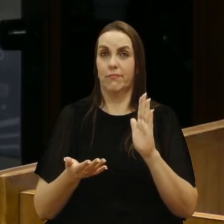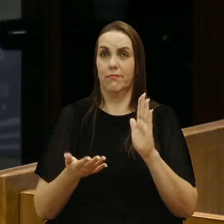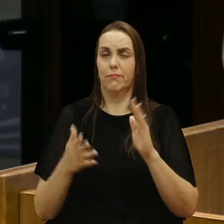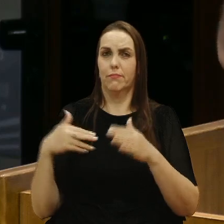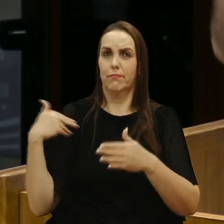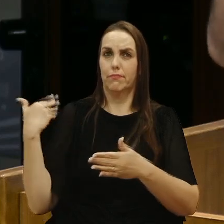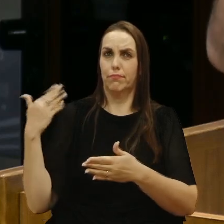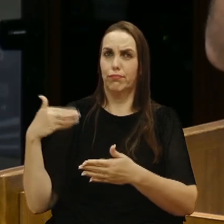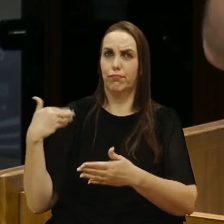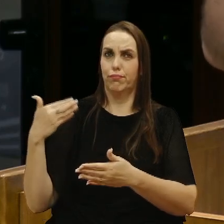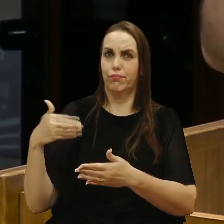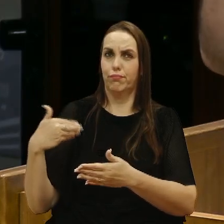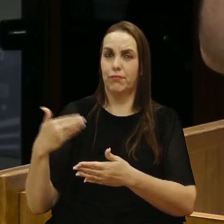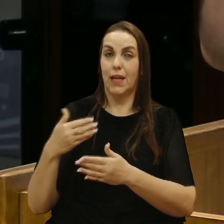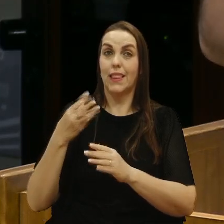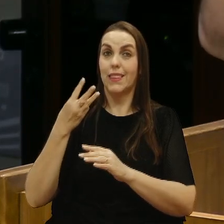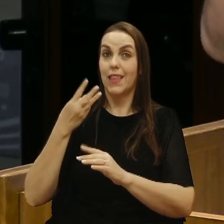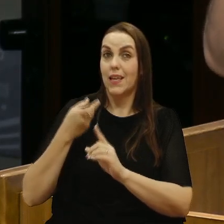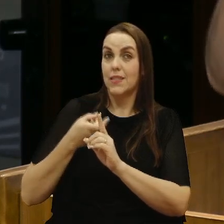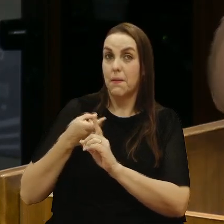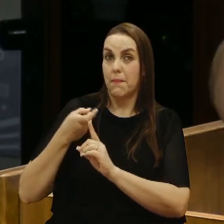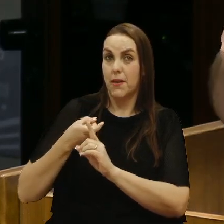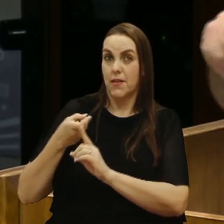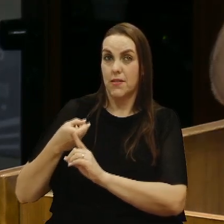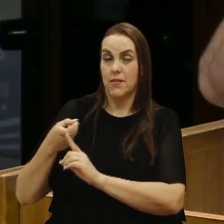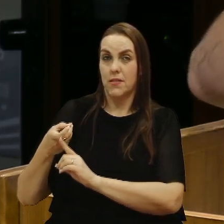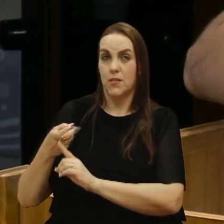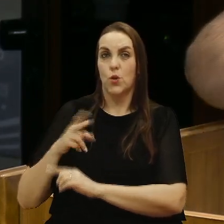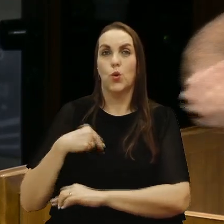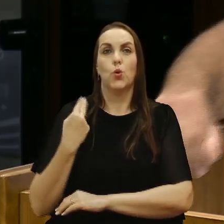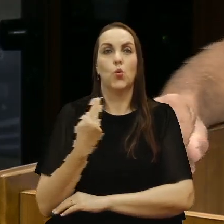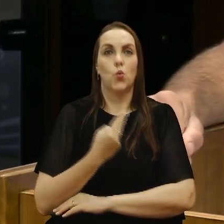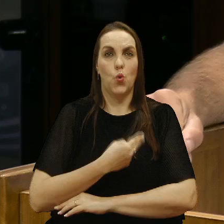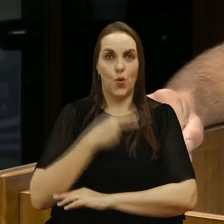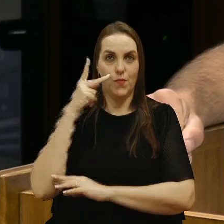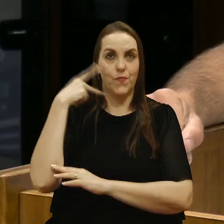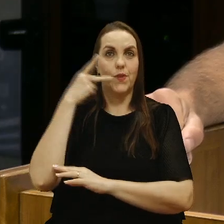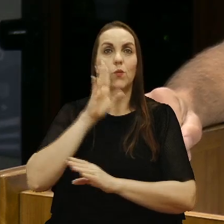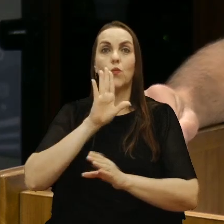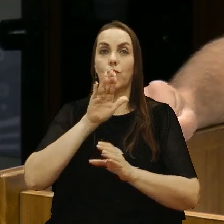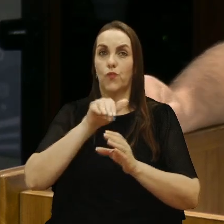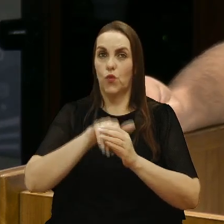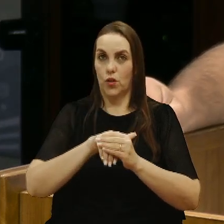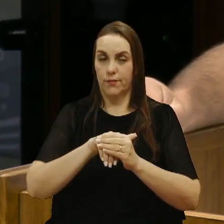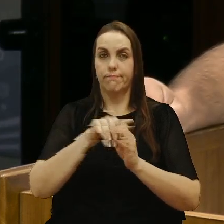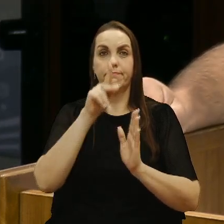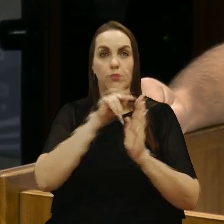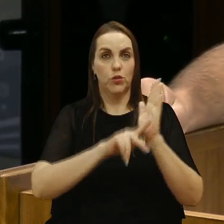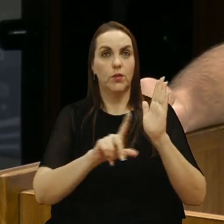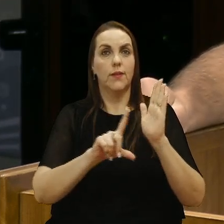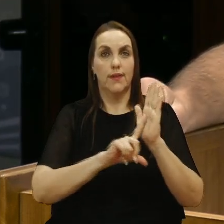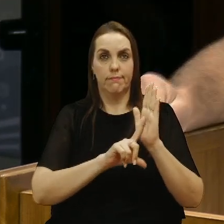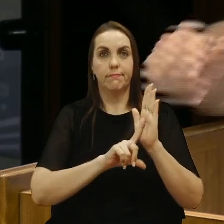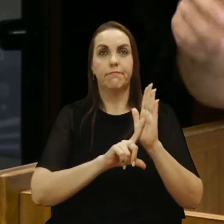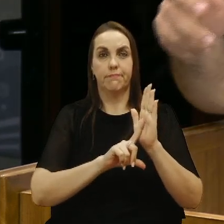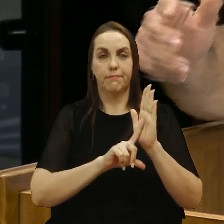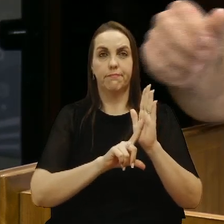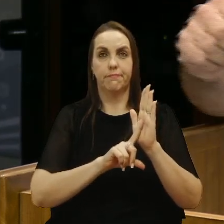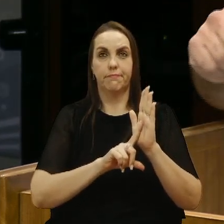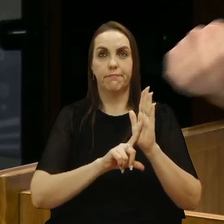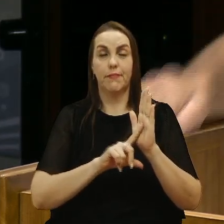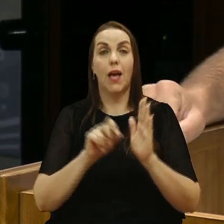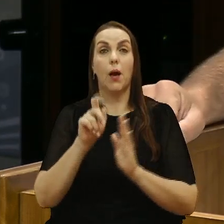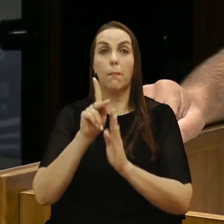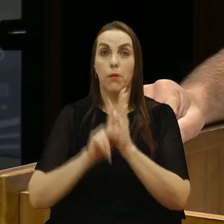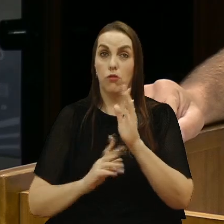Passados 3 meses, nós, vereadores, votamos no projeto de lei. E esse projeto